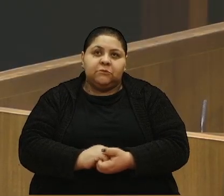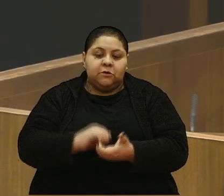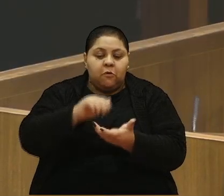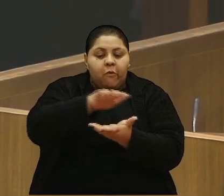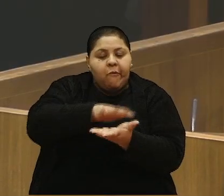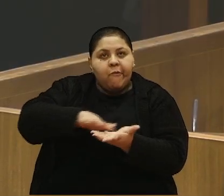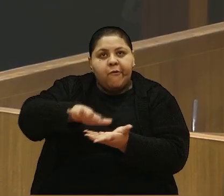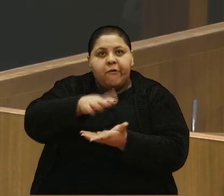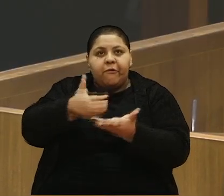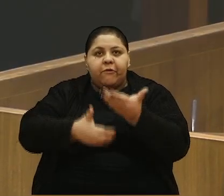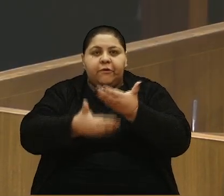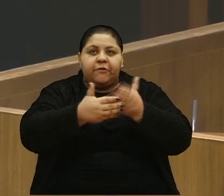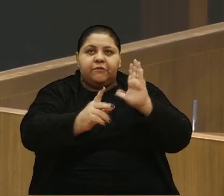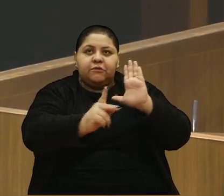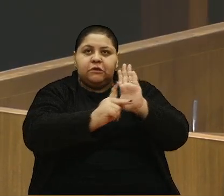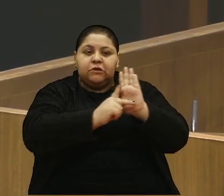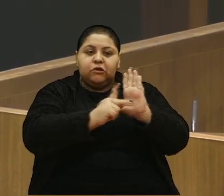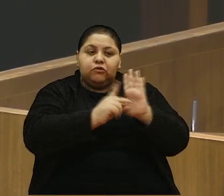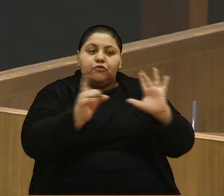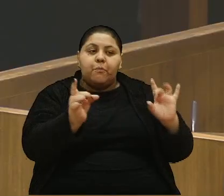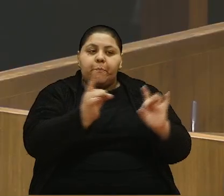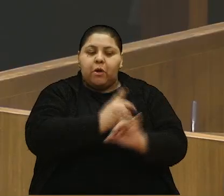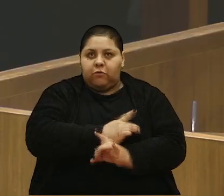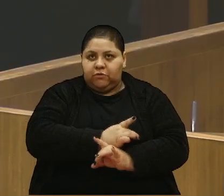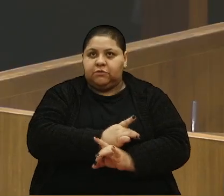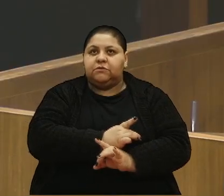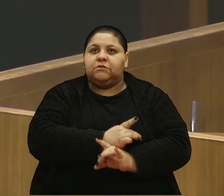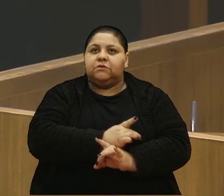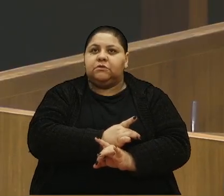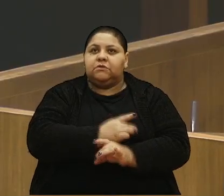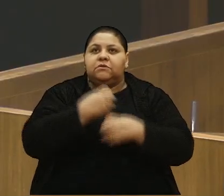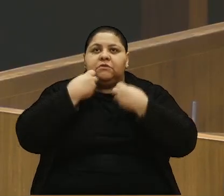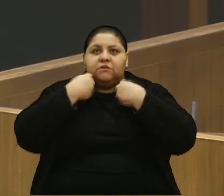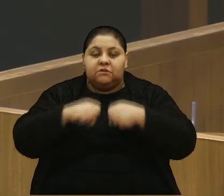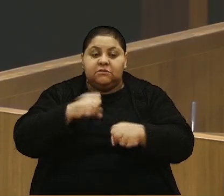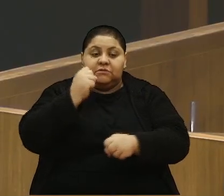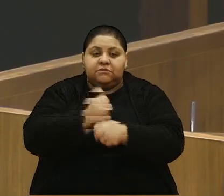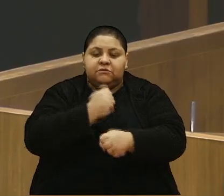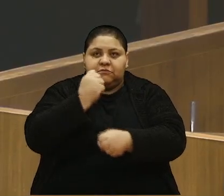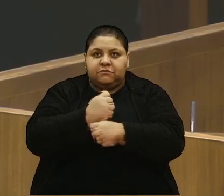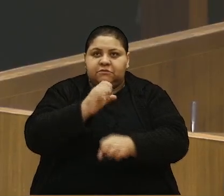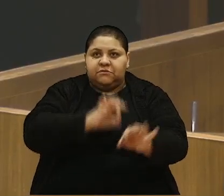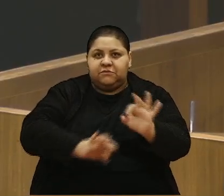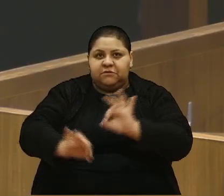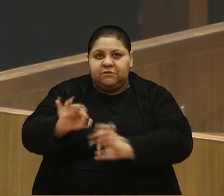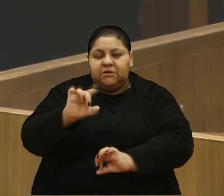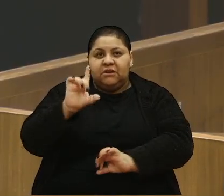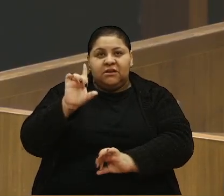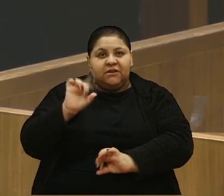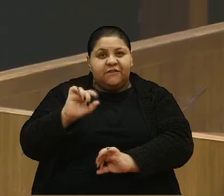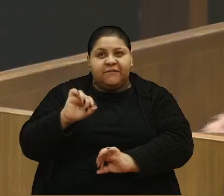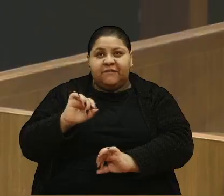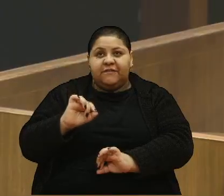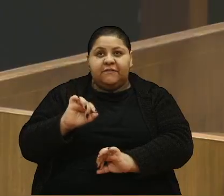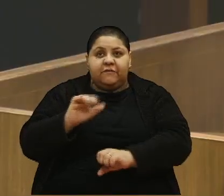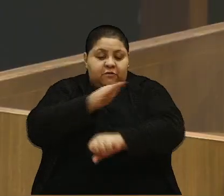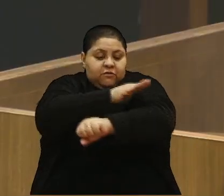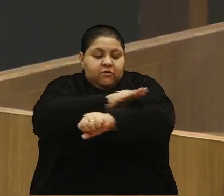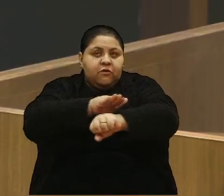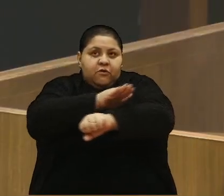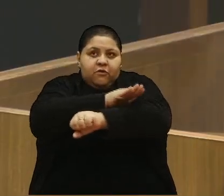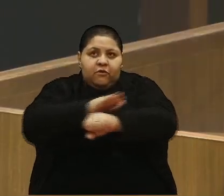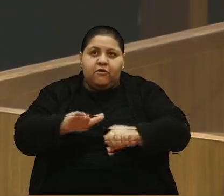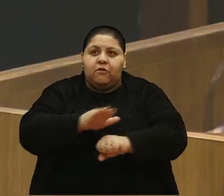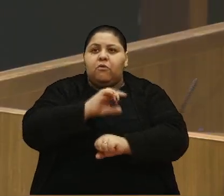Mapeamos todos os projetos prontos da Secretaria de Obras para pavimentação, que há 10 anos praticamente foi calçado uma rua por